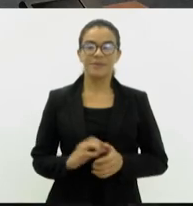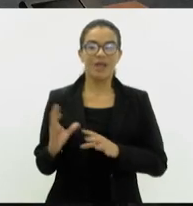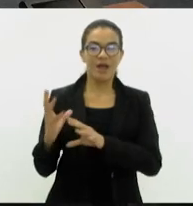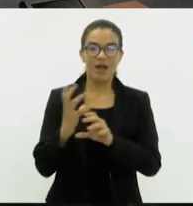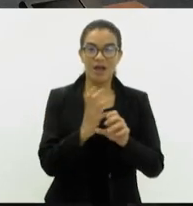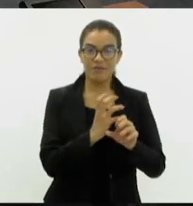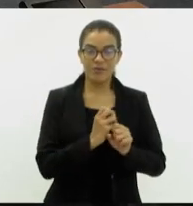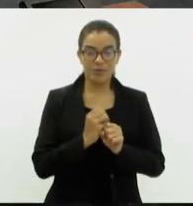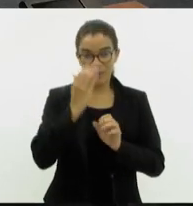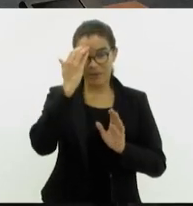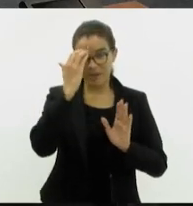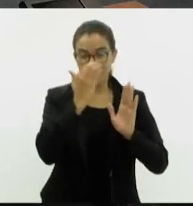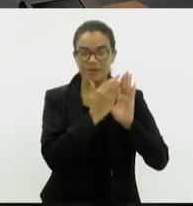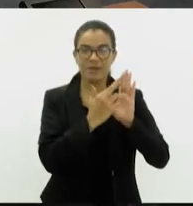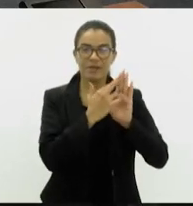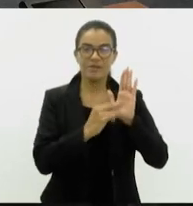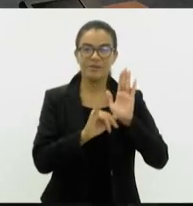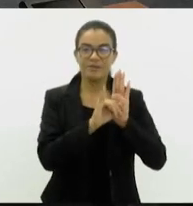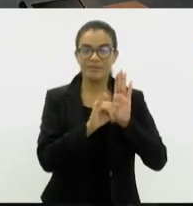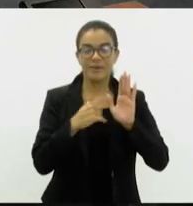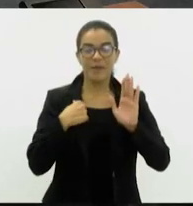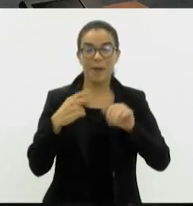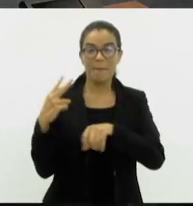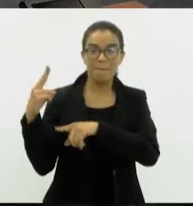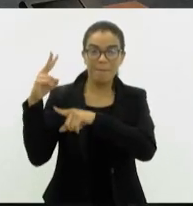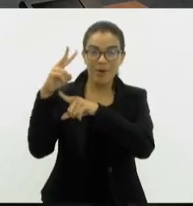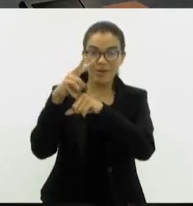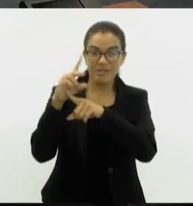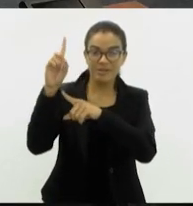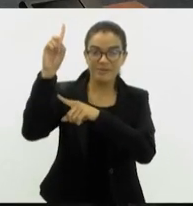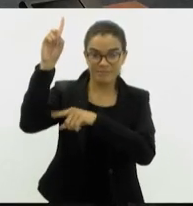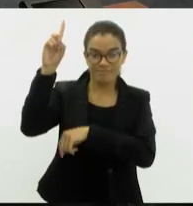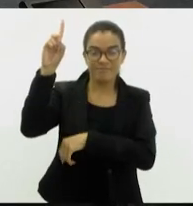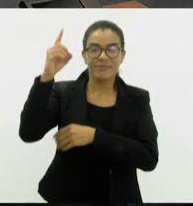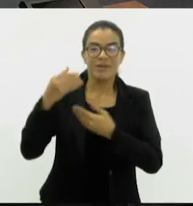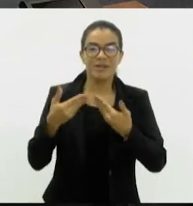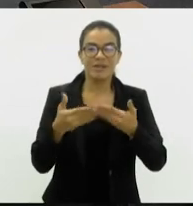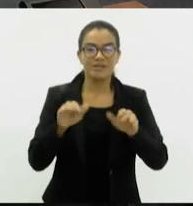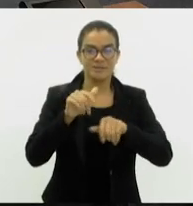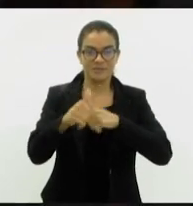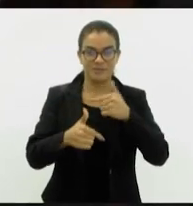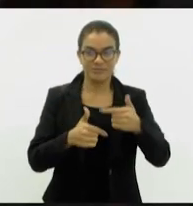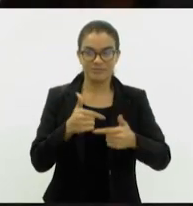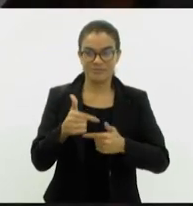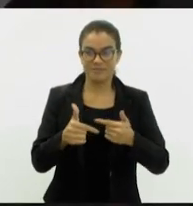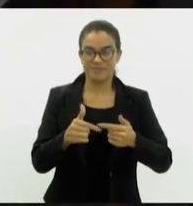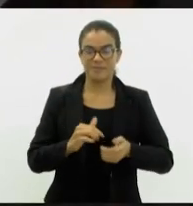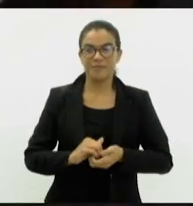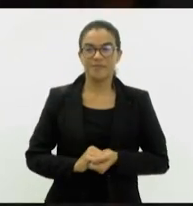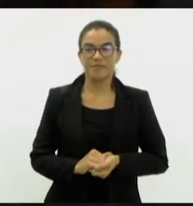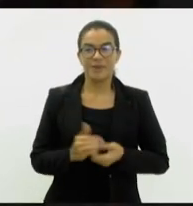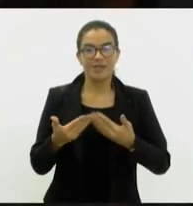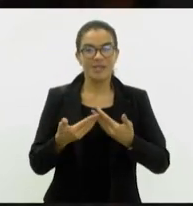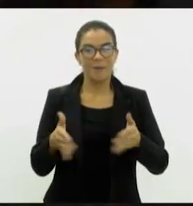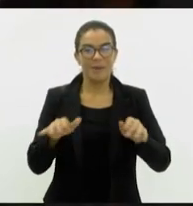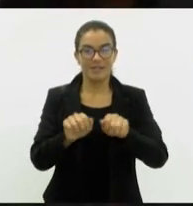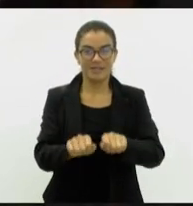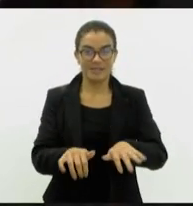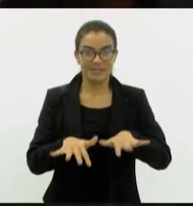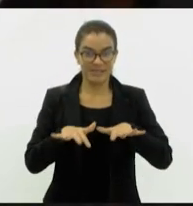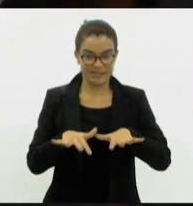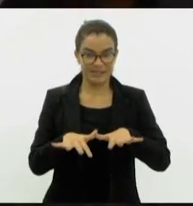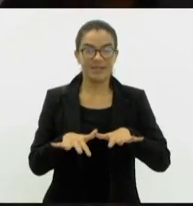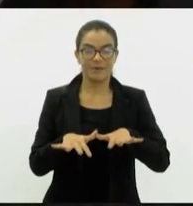havendo o número legal e sobre a proteção de Deus iniciamos o nosso trabalho está aberta a